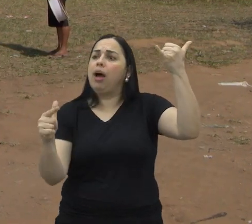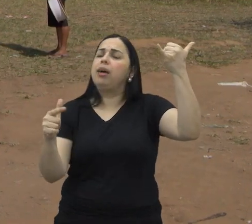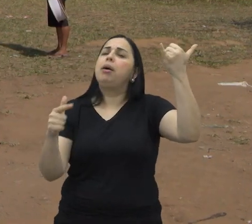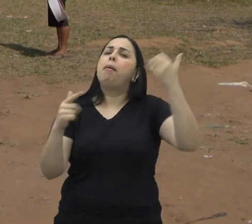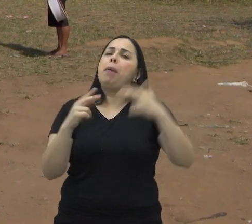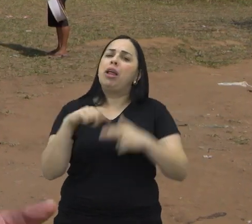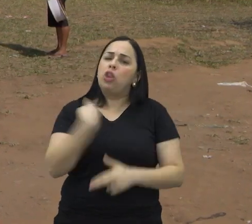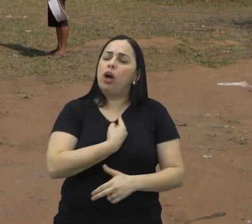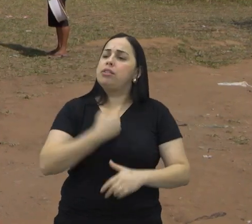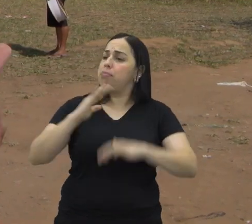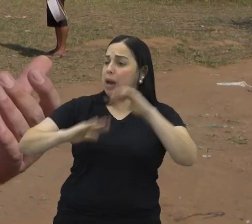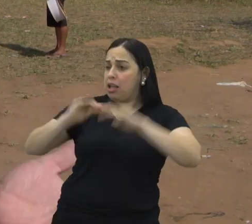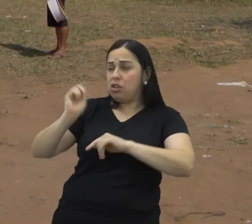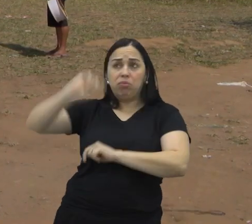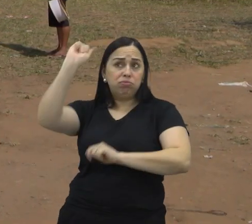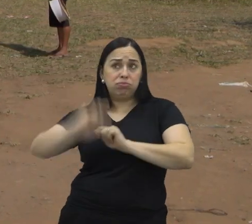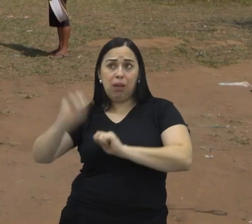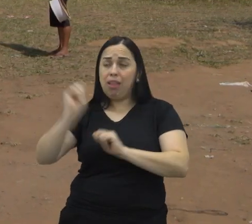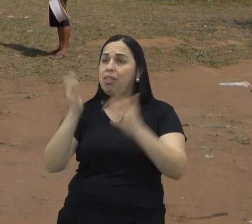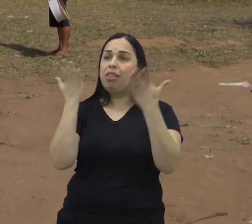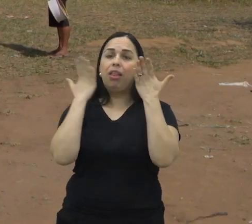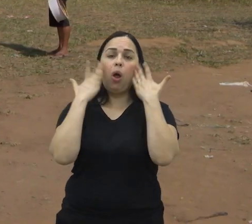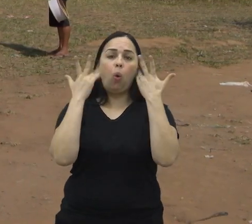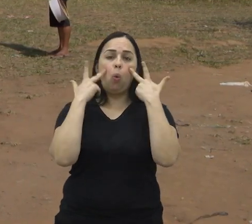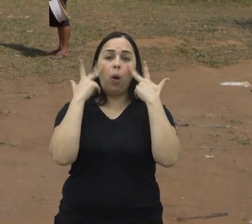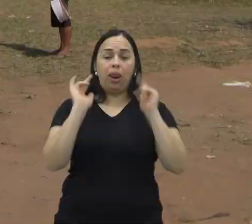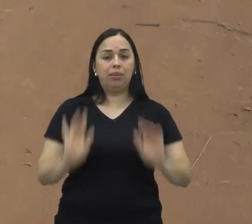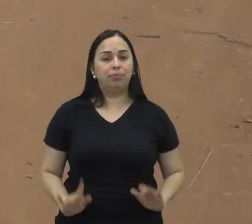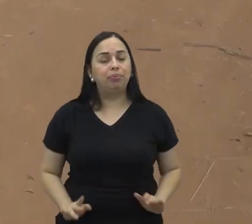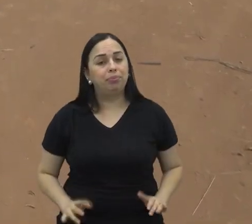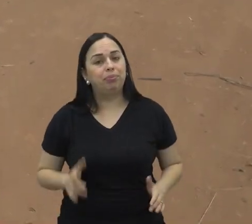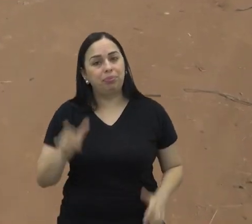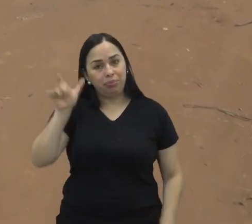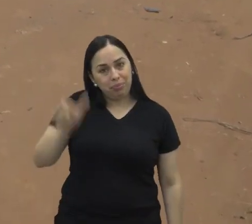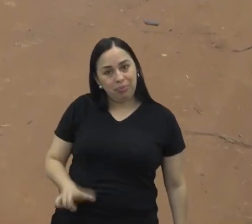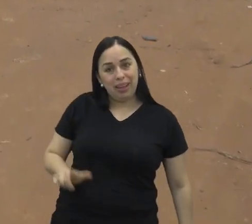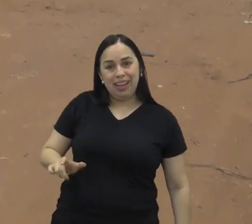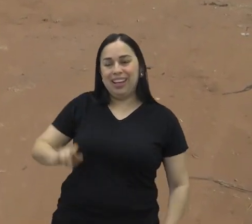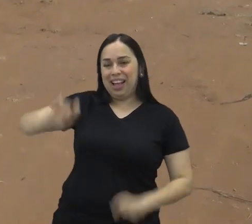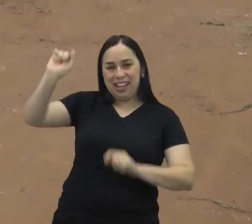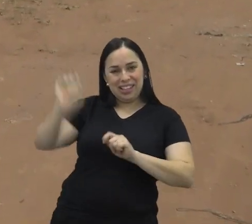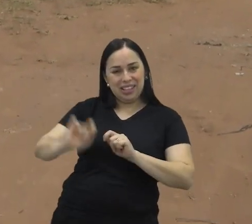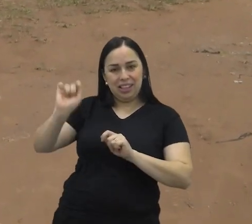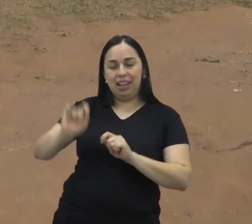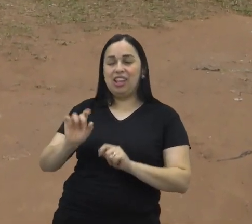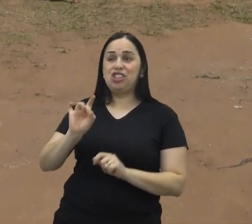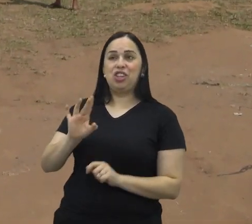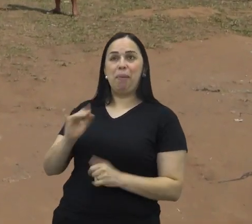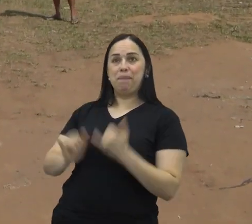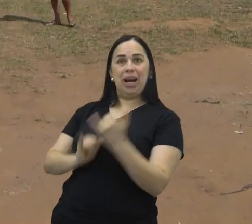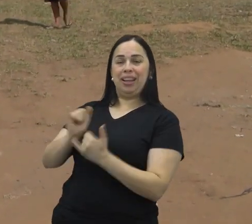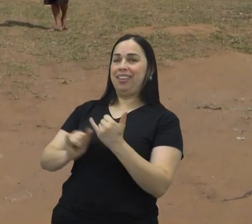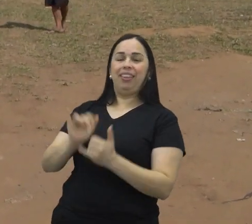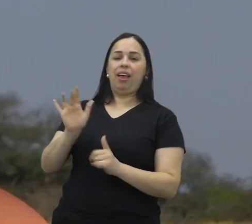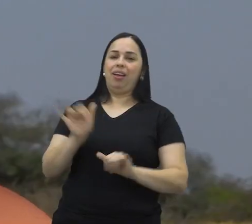para ninguém, para que a gente possa praticar a nossa prática esportiva tranquila. Para o Pedro, soltar pipa é mais